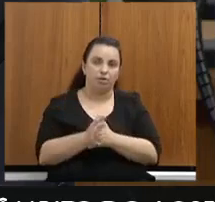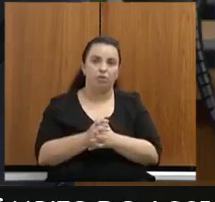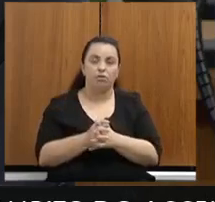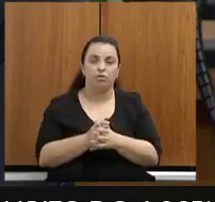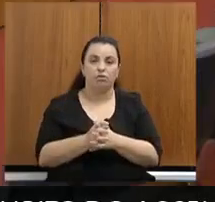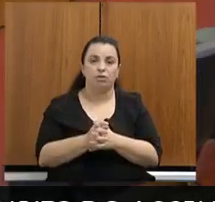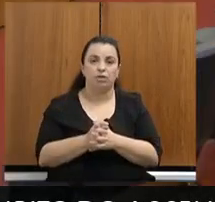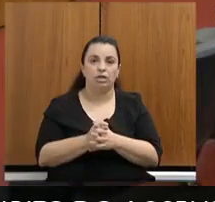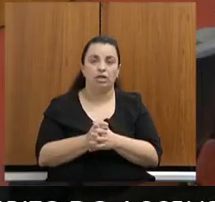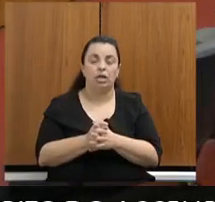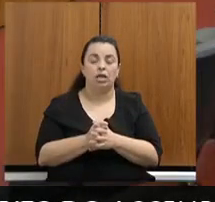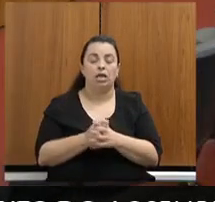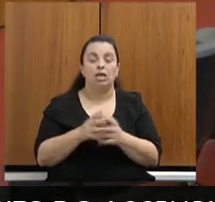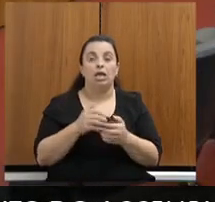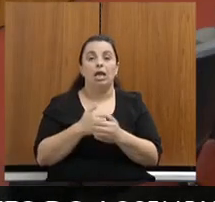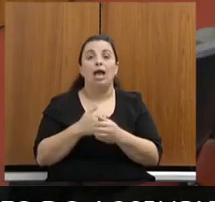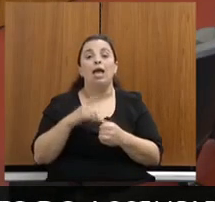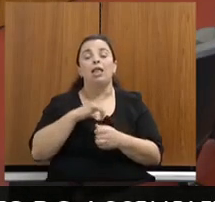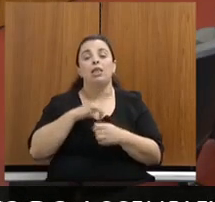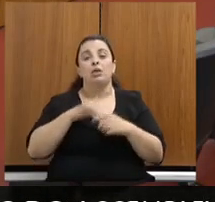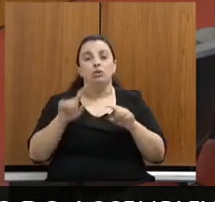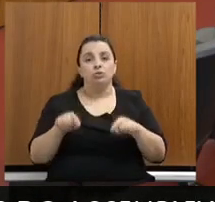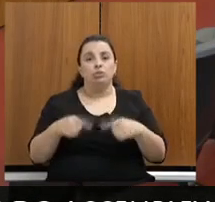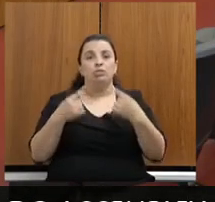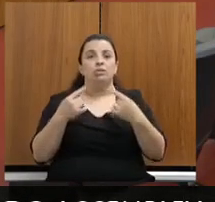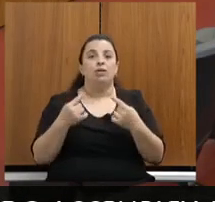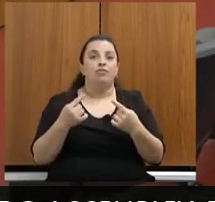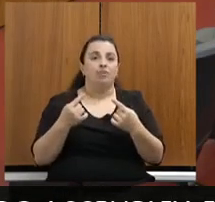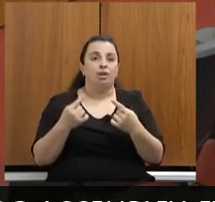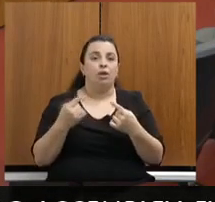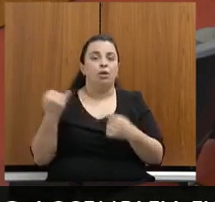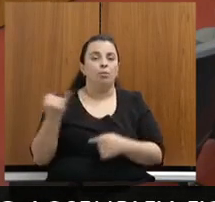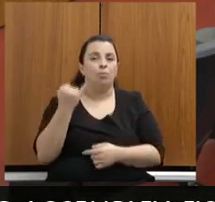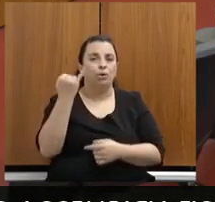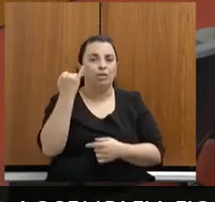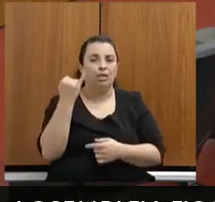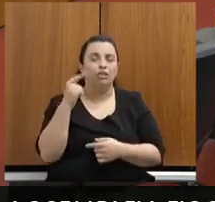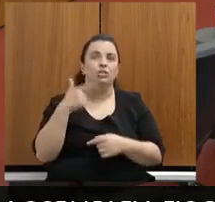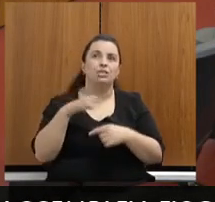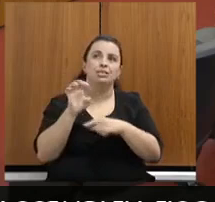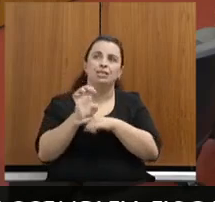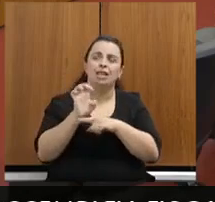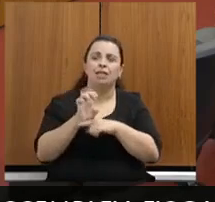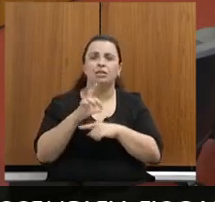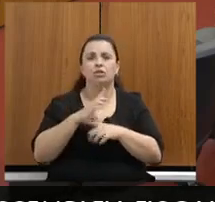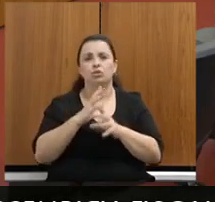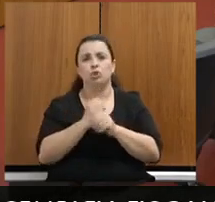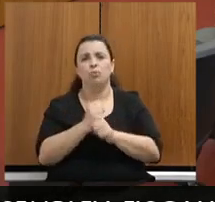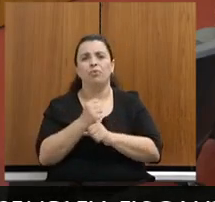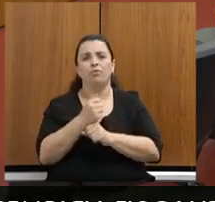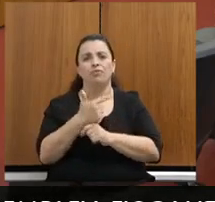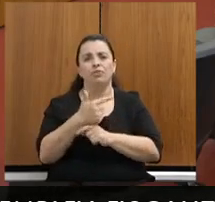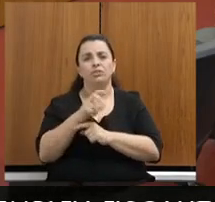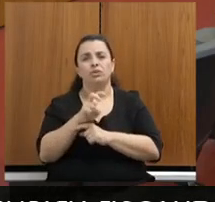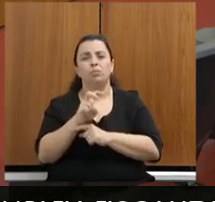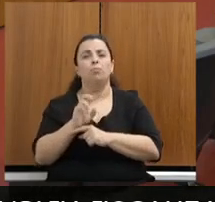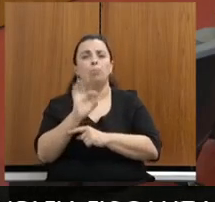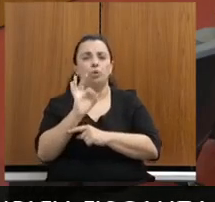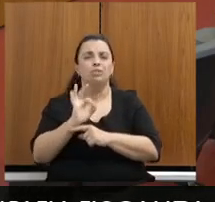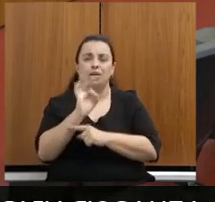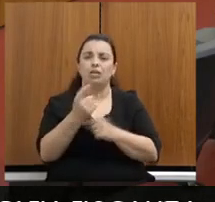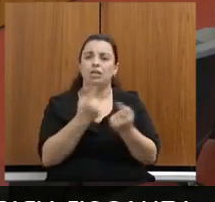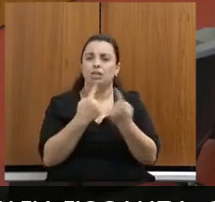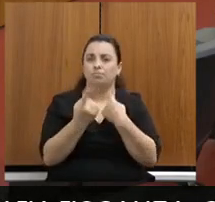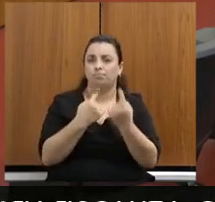monumental o nosso estado esse estado Continental com 25 porcento da malha rodoviária federal deputado as eles